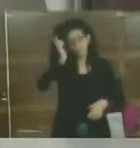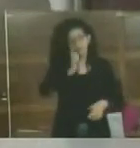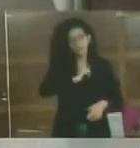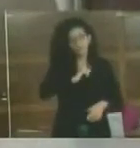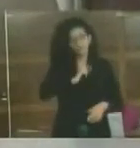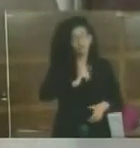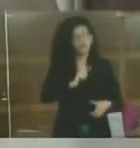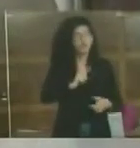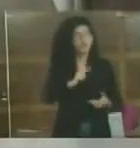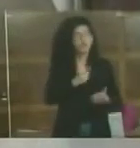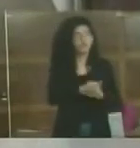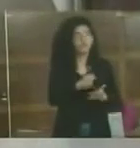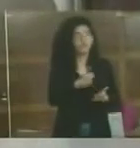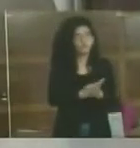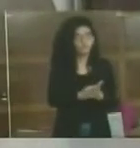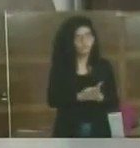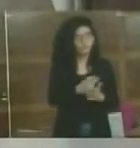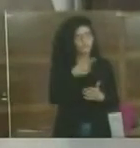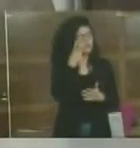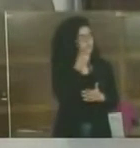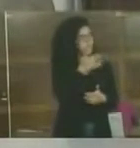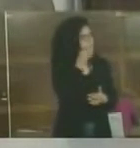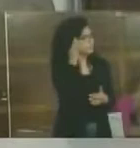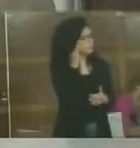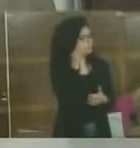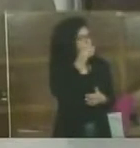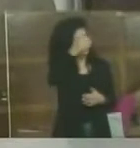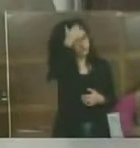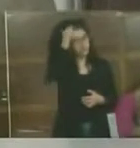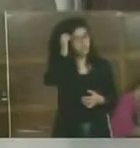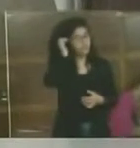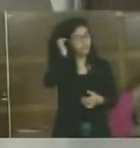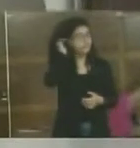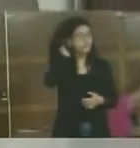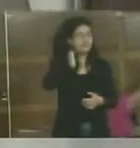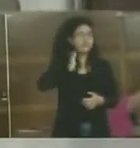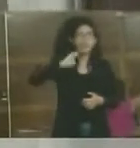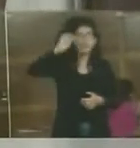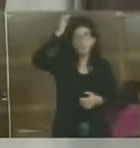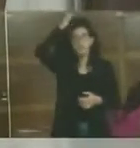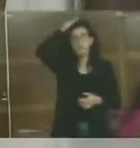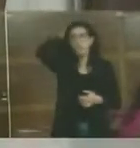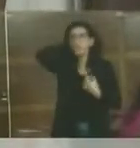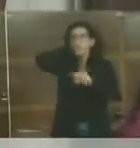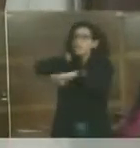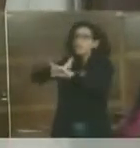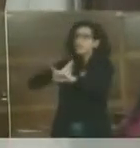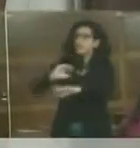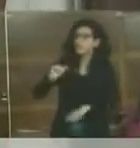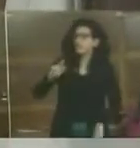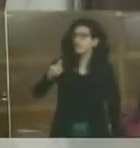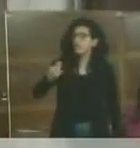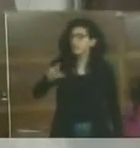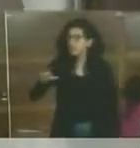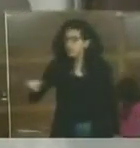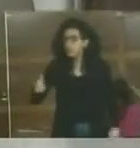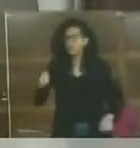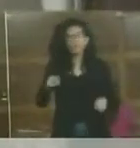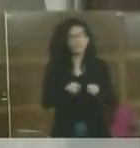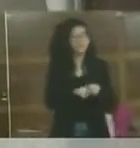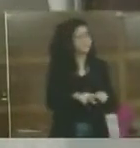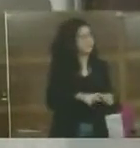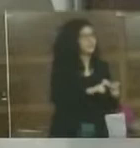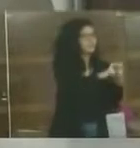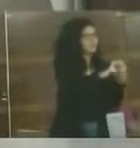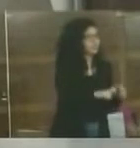esse dever e essa obrigação, vereador Flavinho, de levar para a Alerge, sim, levar para Brasília, lá para a Câmara Federal,